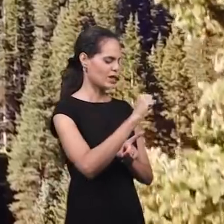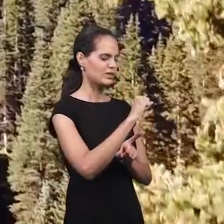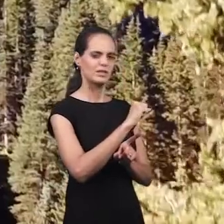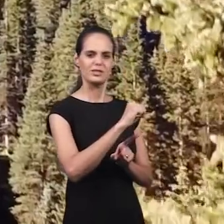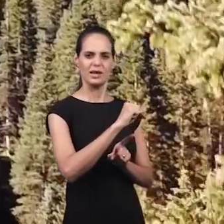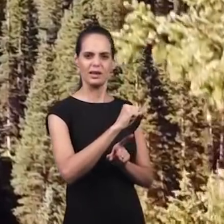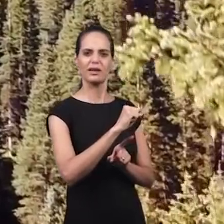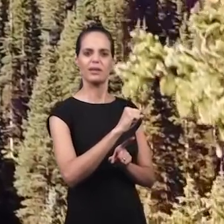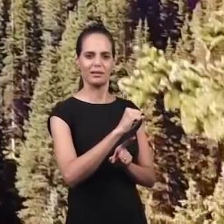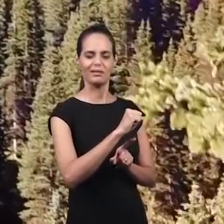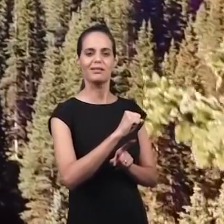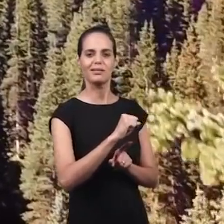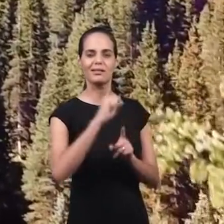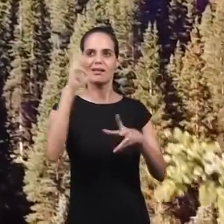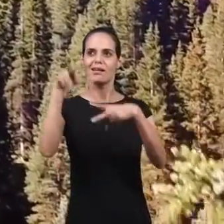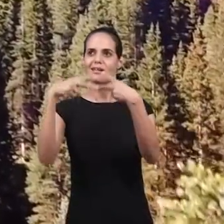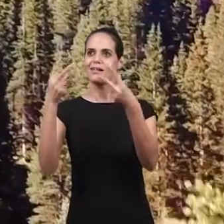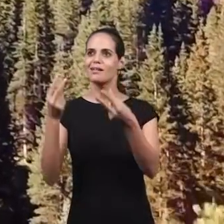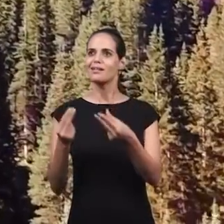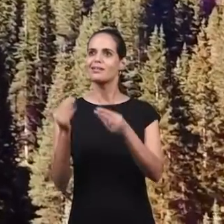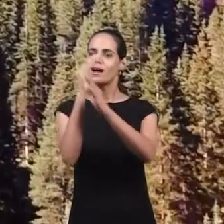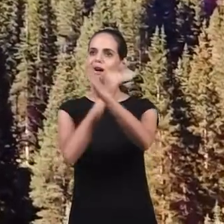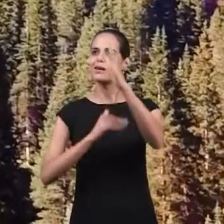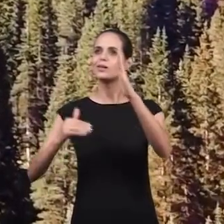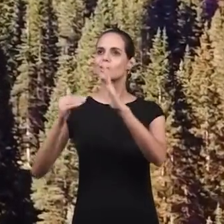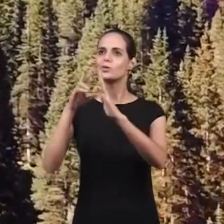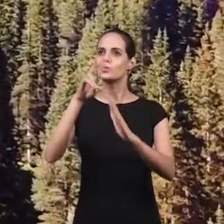Quem vencer tudo herdará,